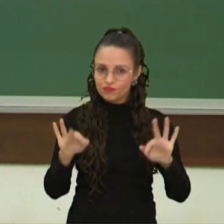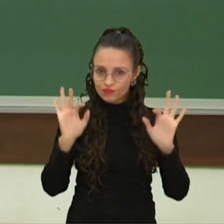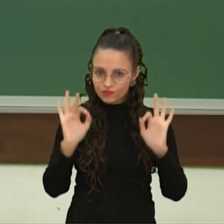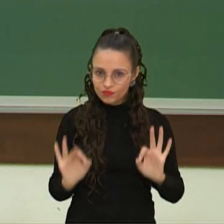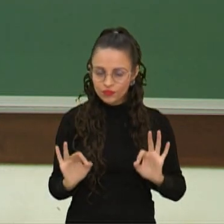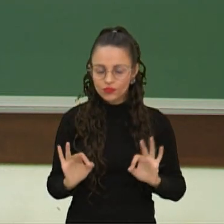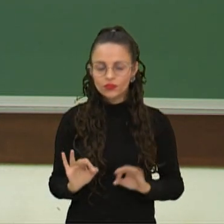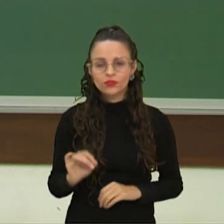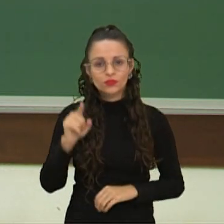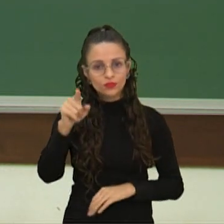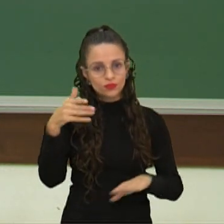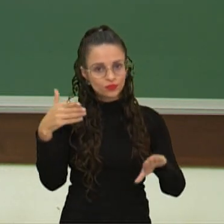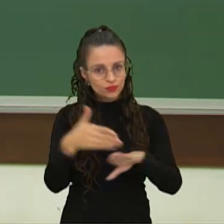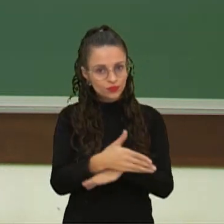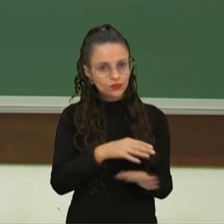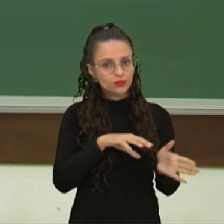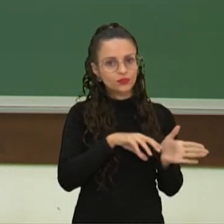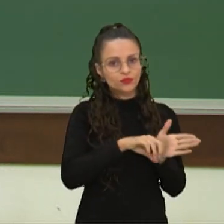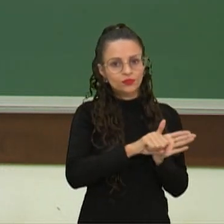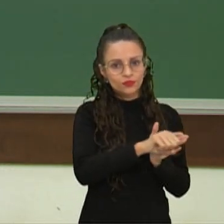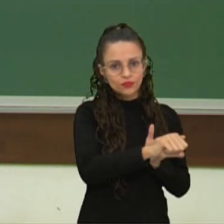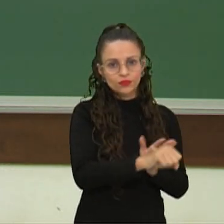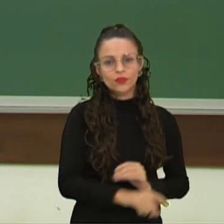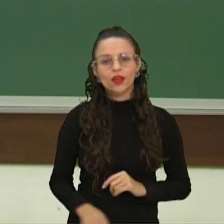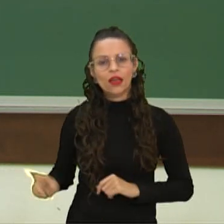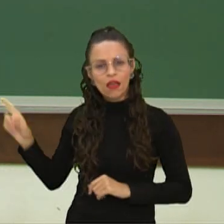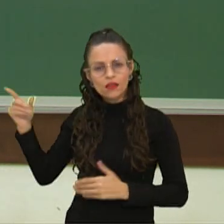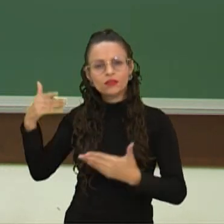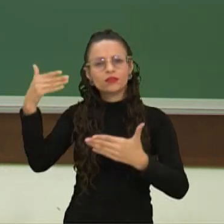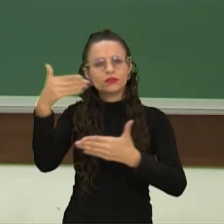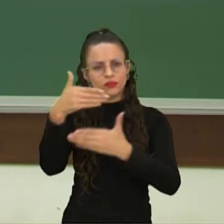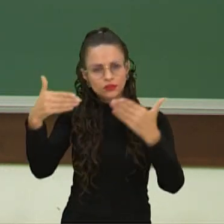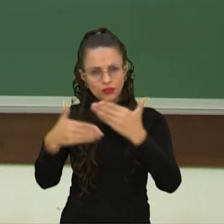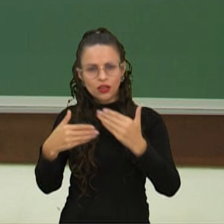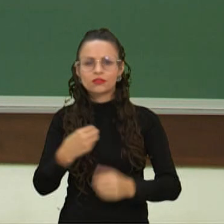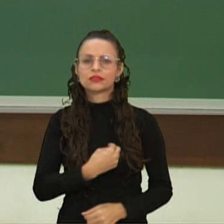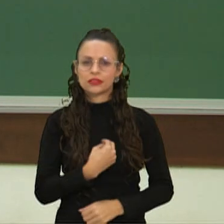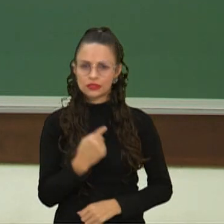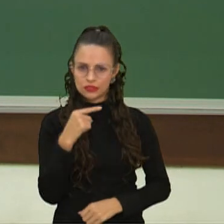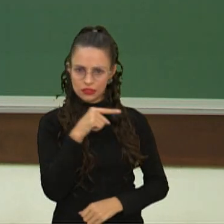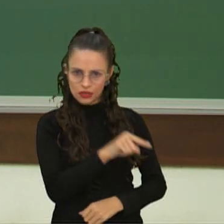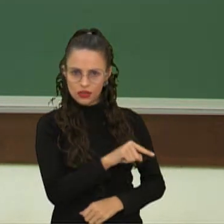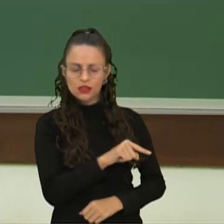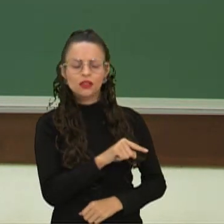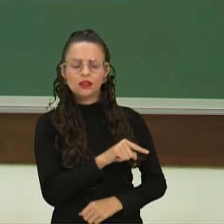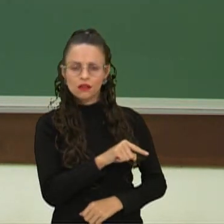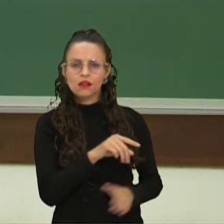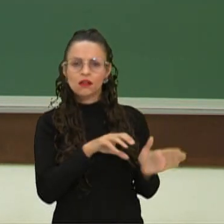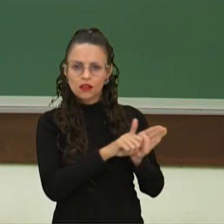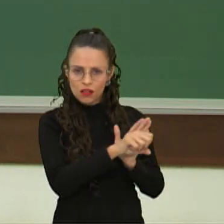aqui, acessem a plataforma, esse material estará lá disponível também,